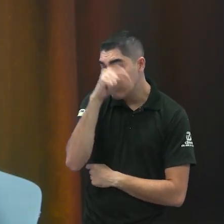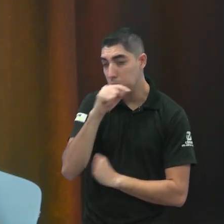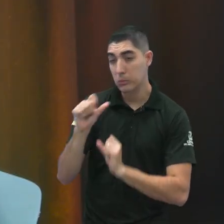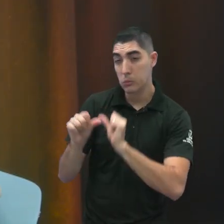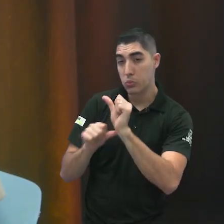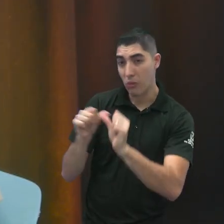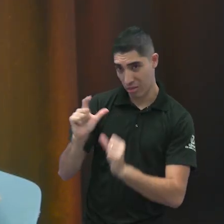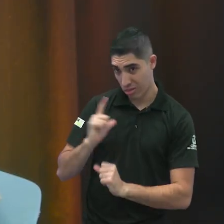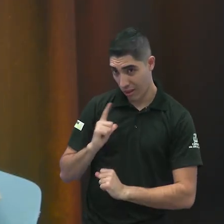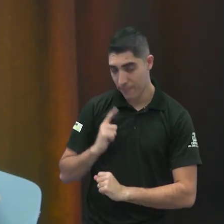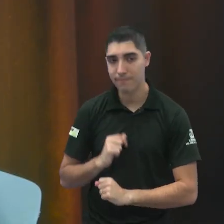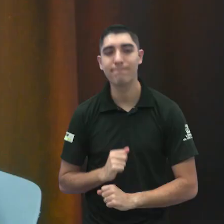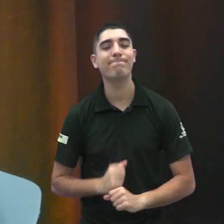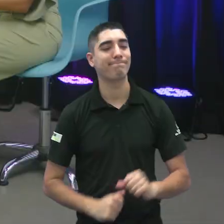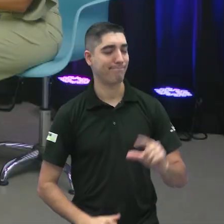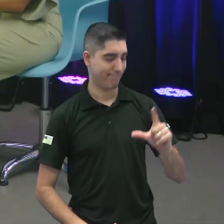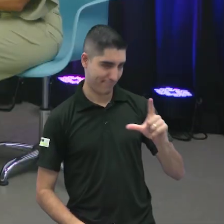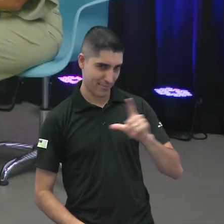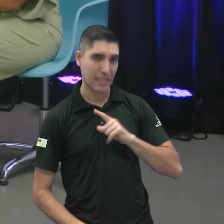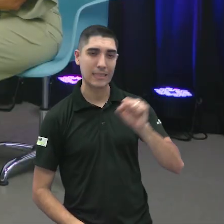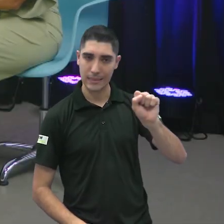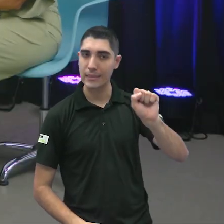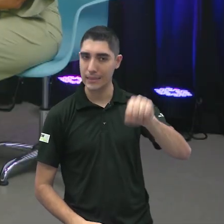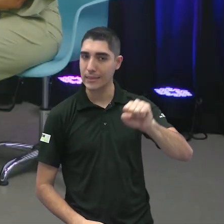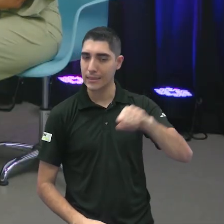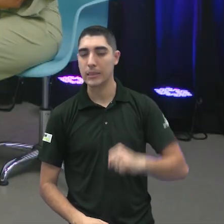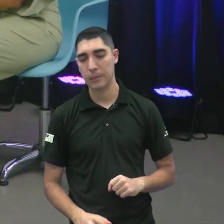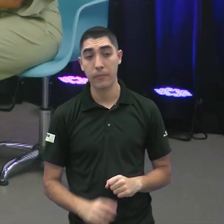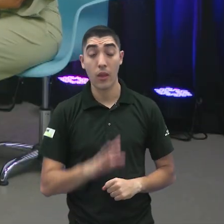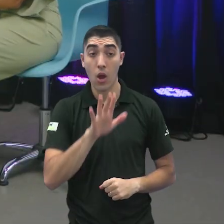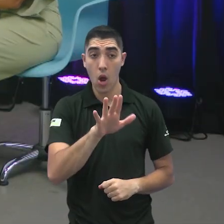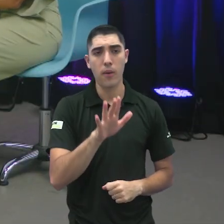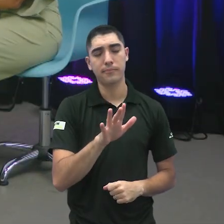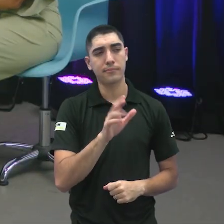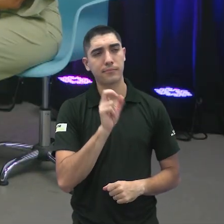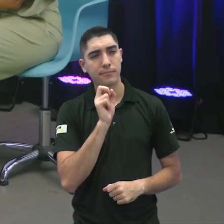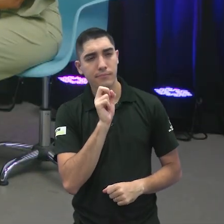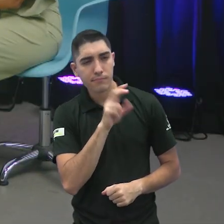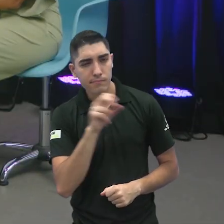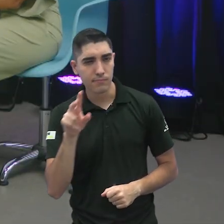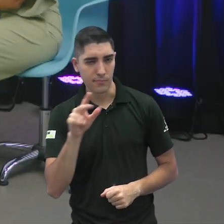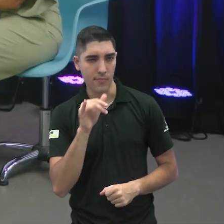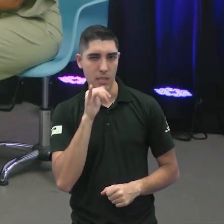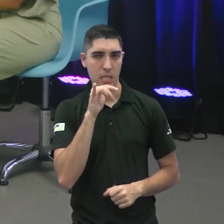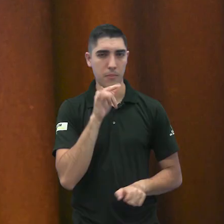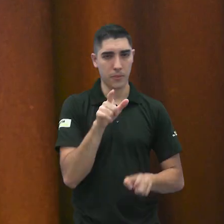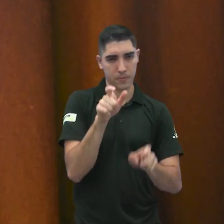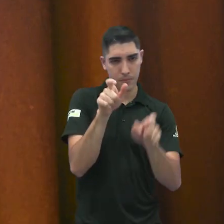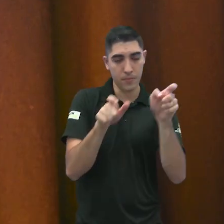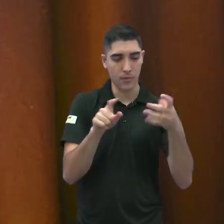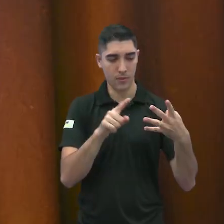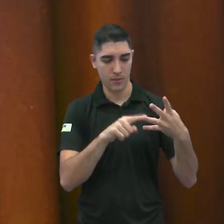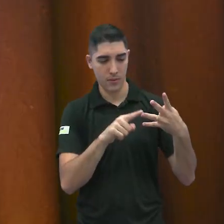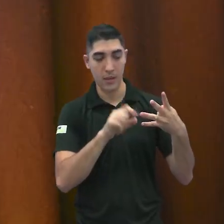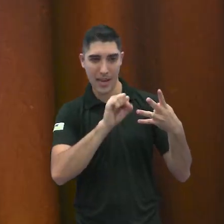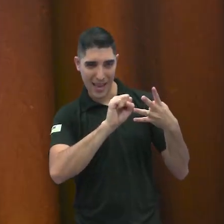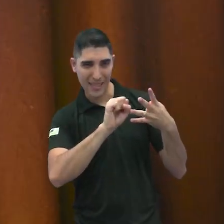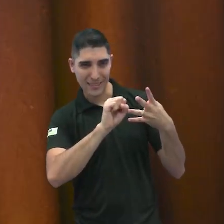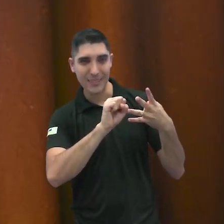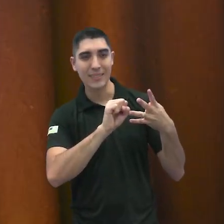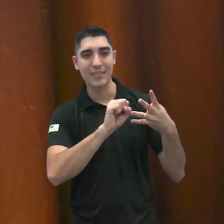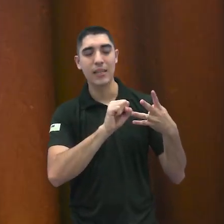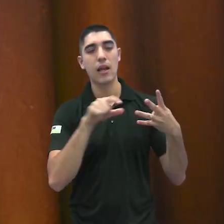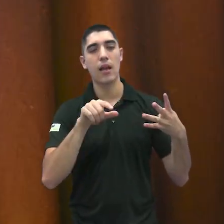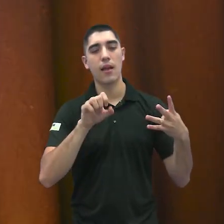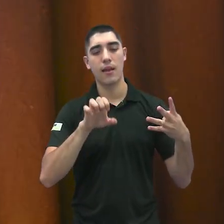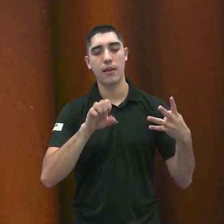para fazer alguma mudança? Sim. Normalmente, quando a gente olha para a estabilidade, que é o S, quando a